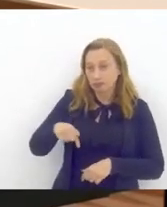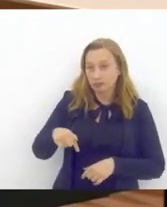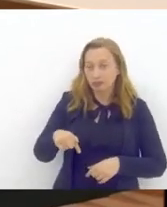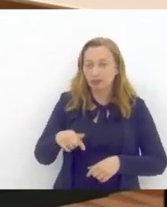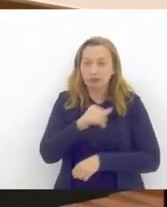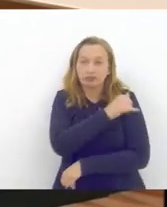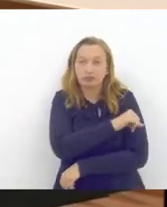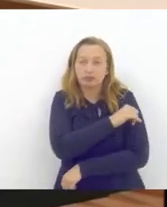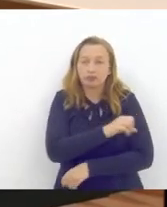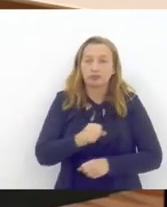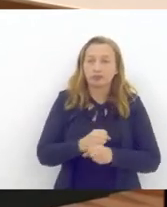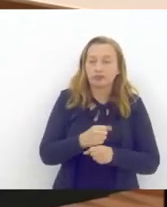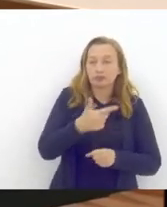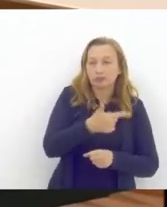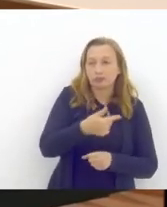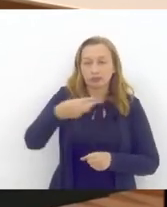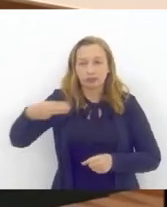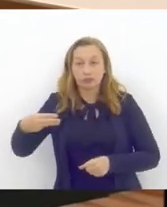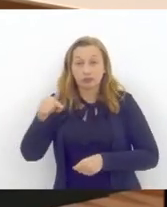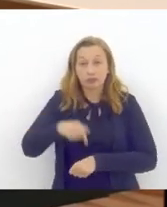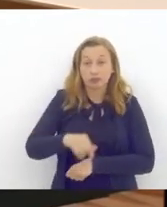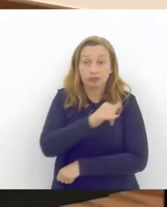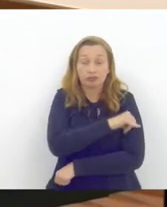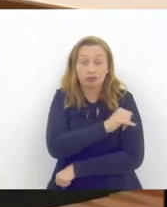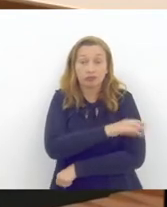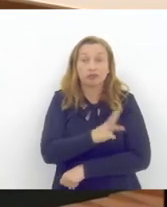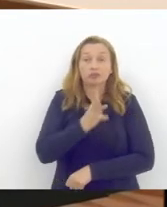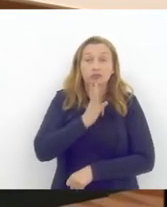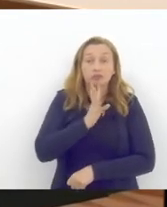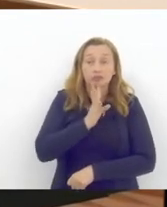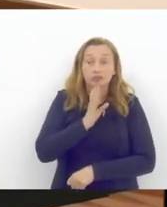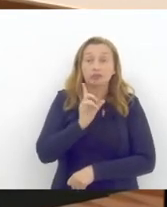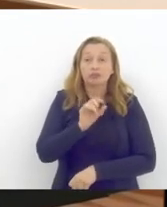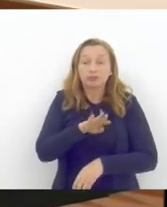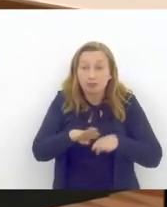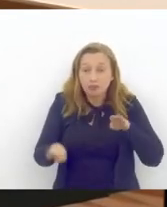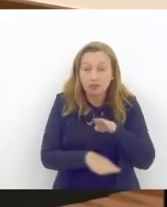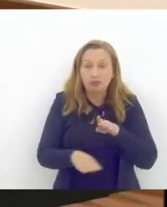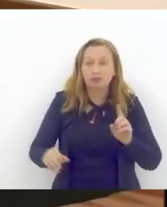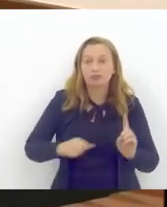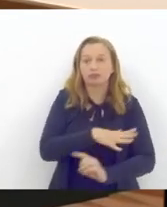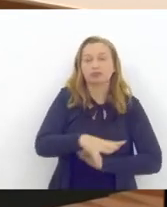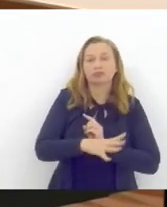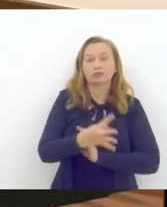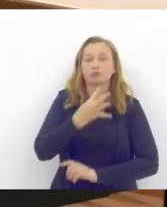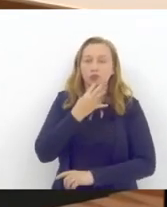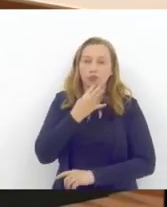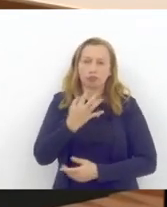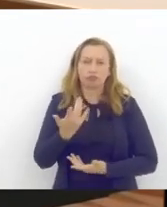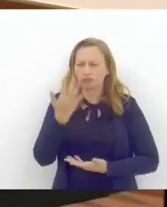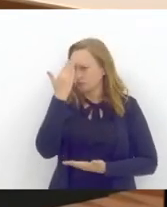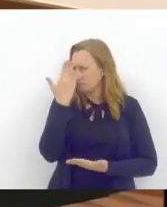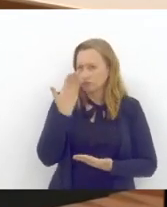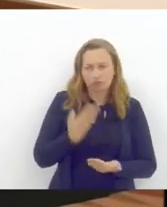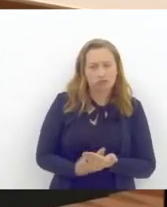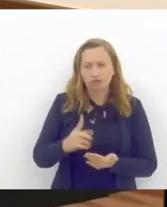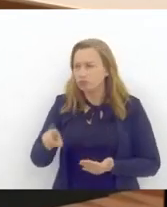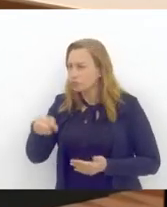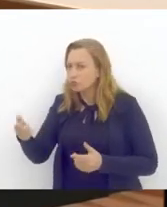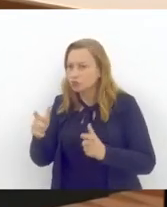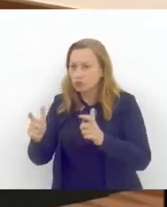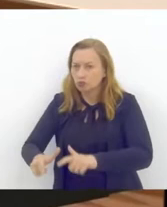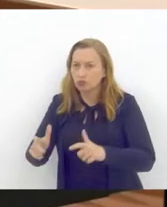desde 2003 e foi aqui no Rio de Janeiro que eu conheci o que é a desigualdade social. Eu não acredito que outra região